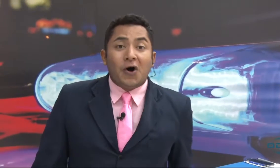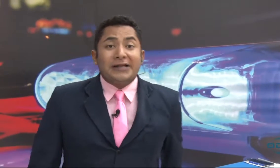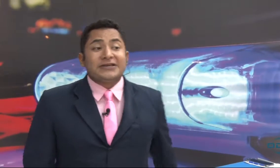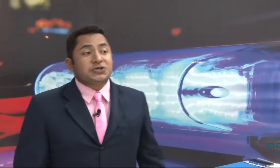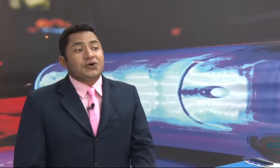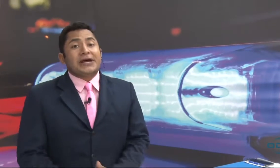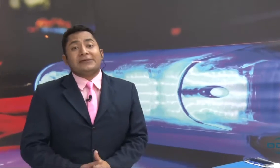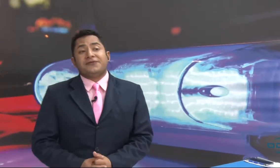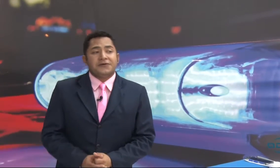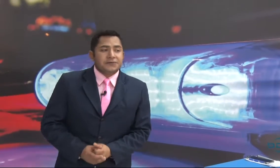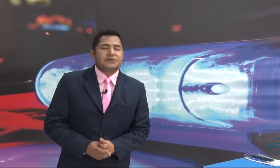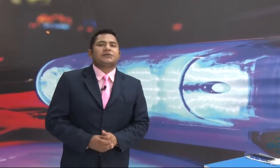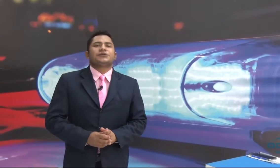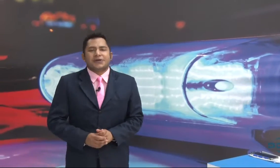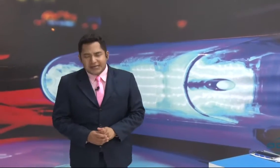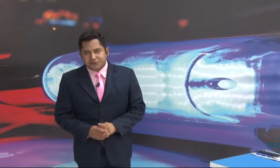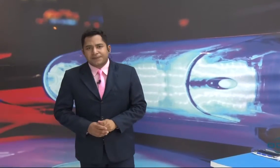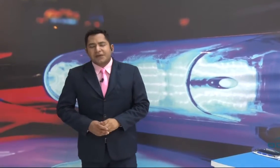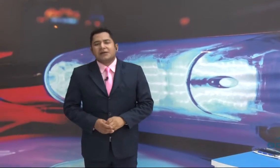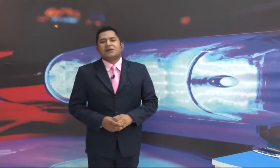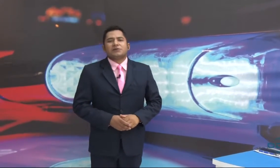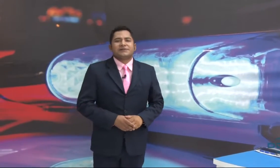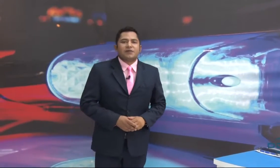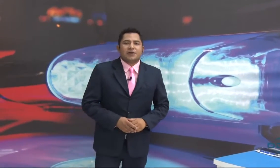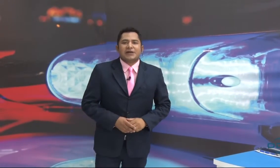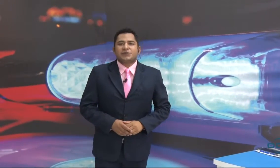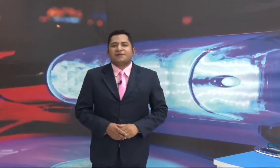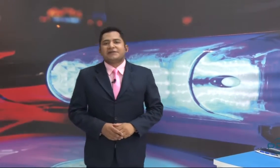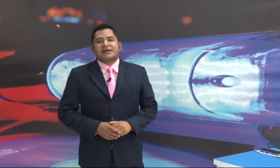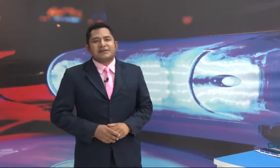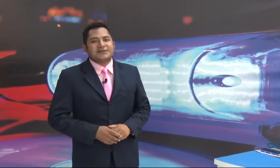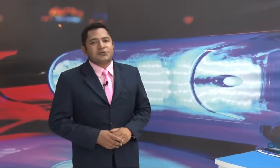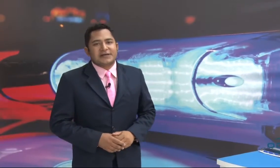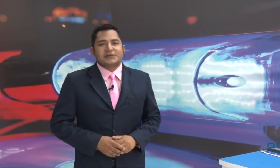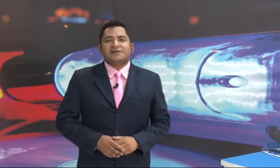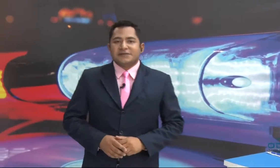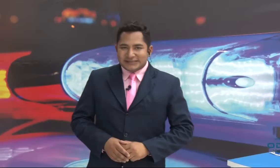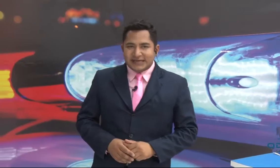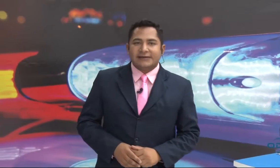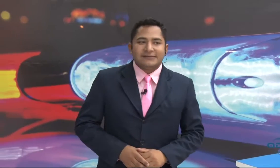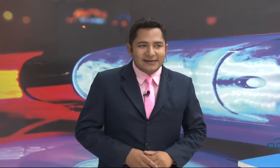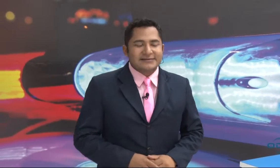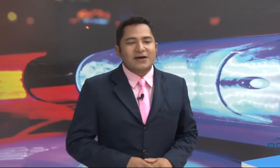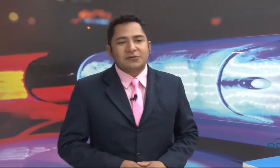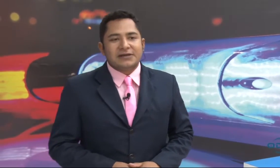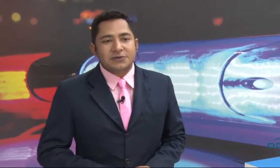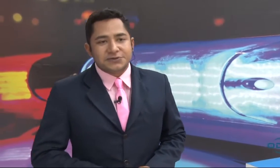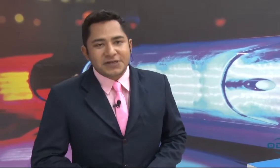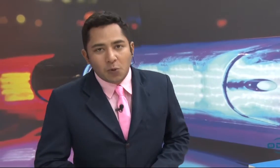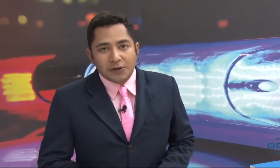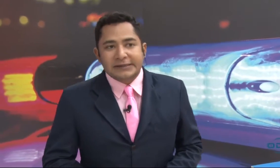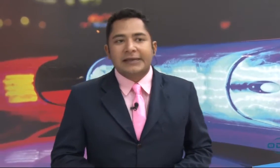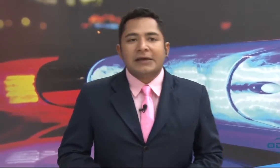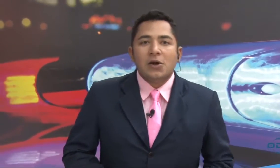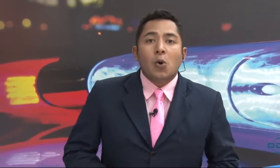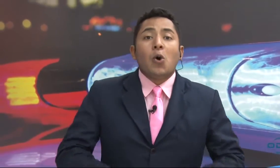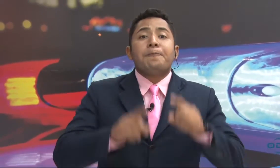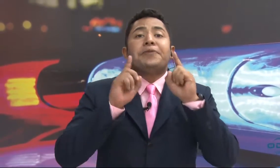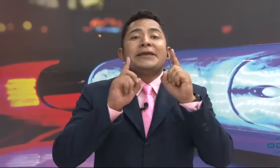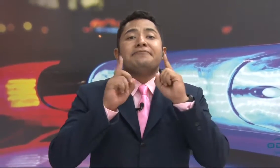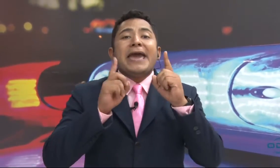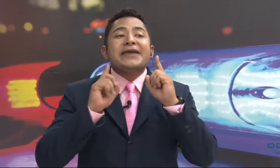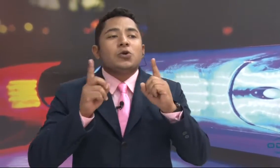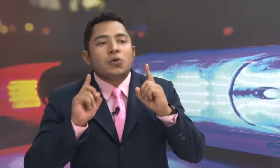Pancadão do Rota. Estourado, viu? Estourado. Inclusive, eu quero mais uma vez agradecer de coração a você, internauta, que nos deu ontem